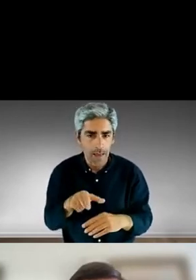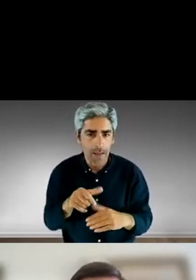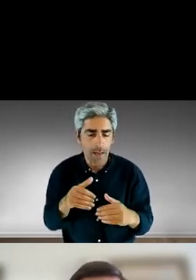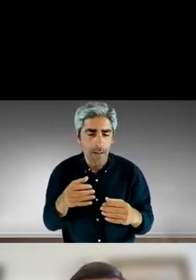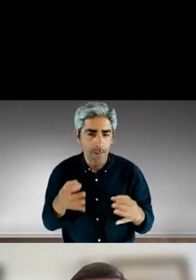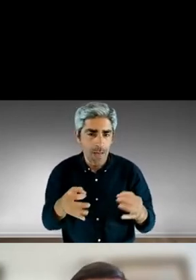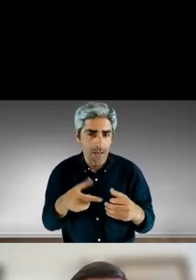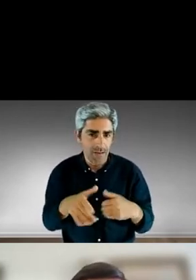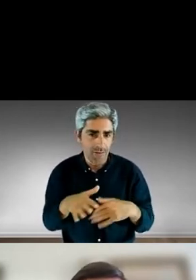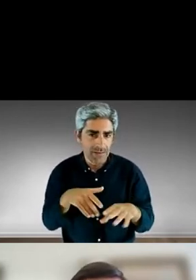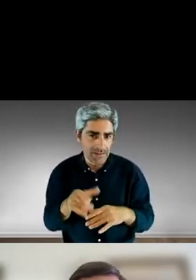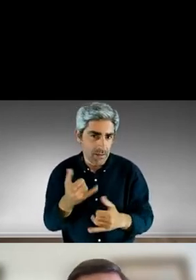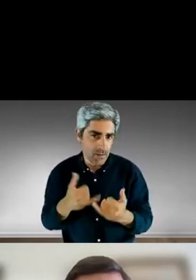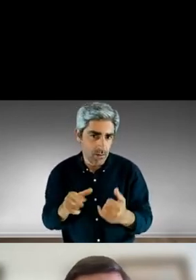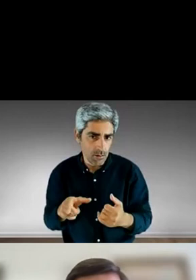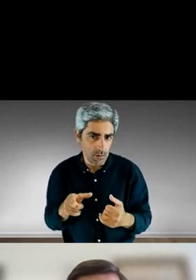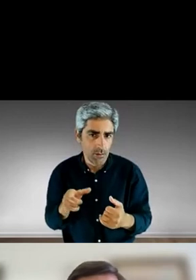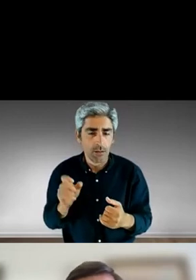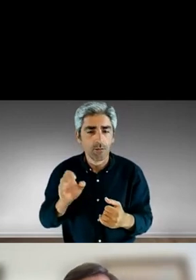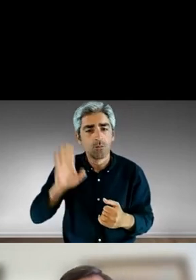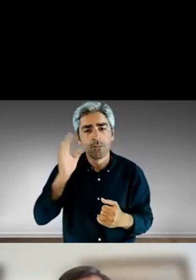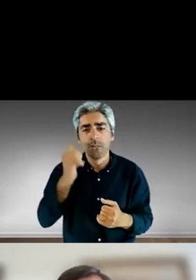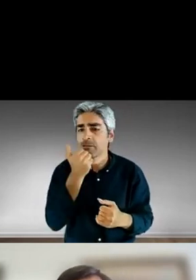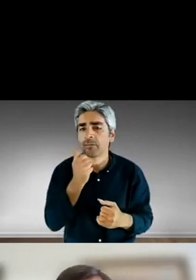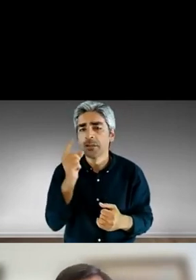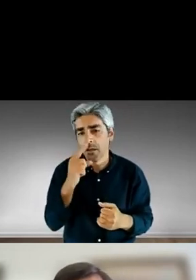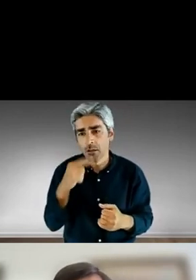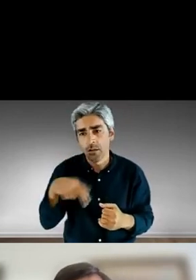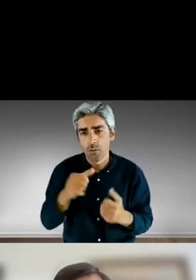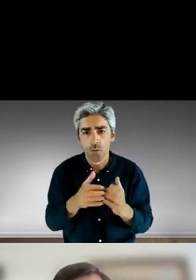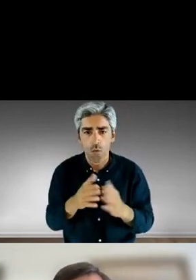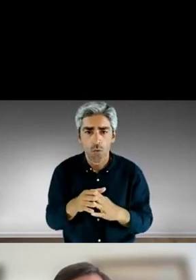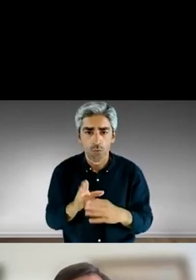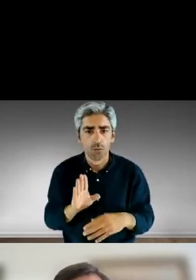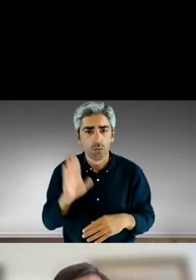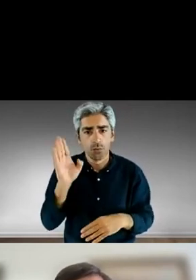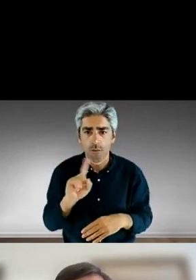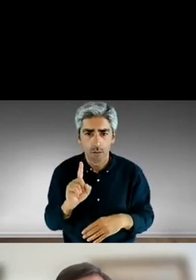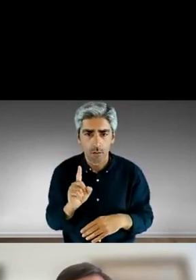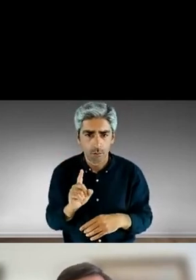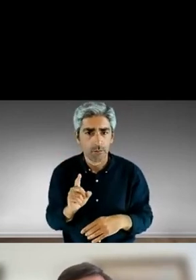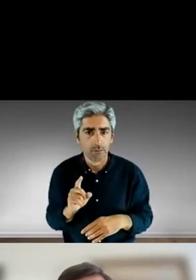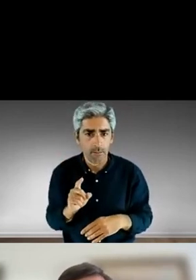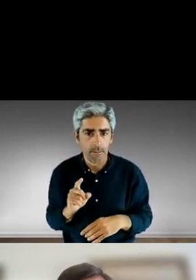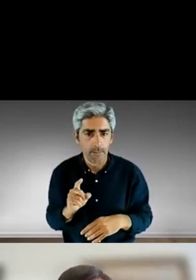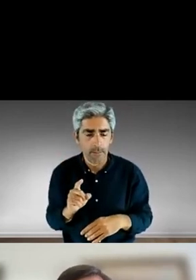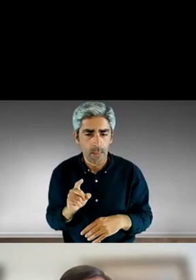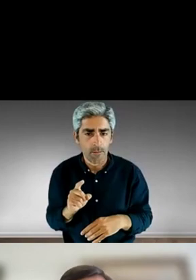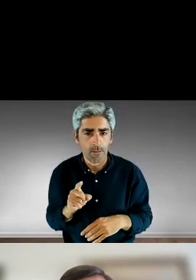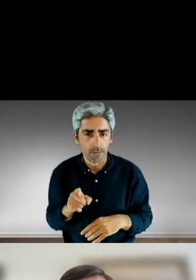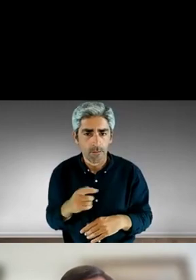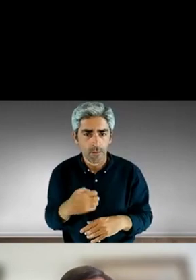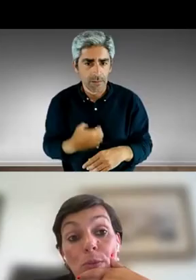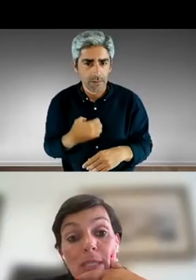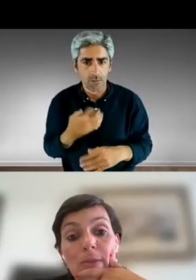ia fazer por eles, que levantasse a mão. Eu não tive um único elemento a levantar a mão, e não foi, e foi